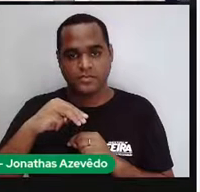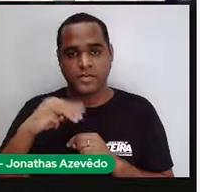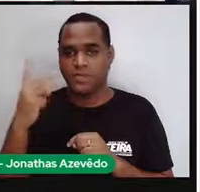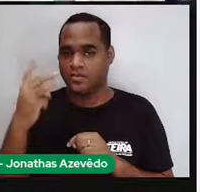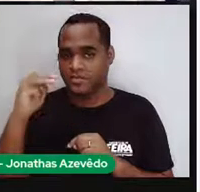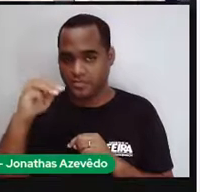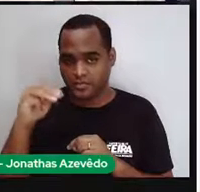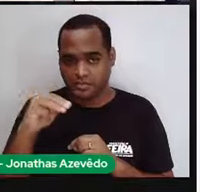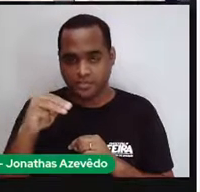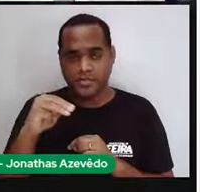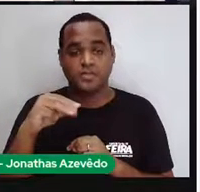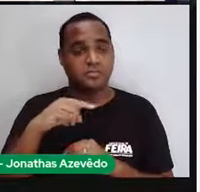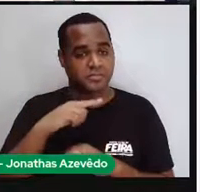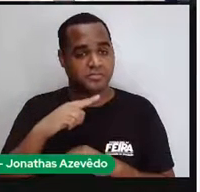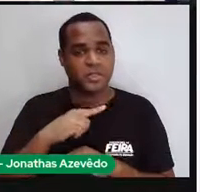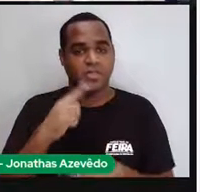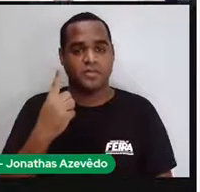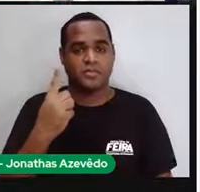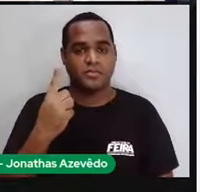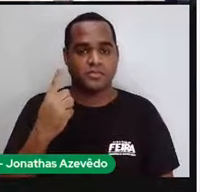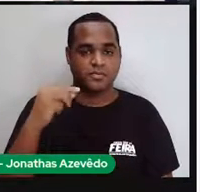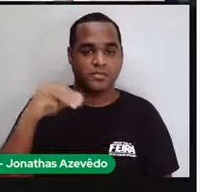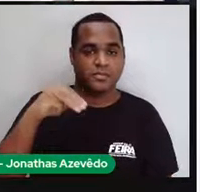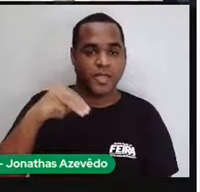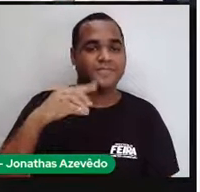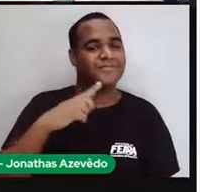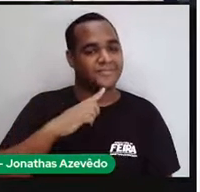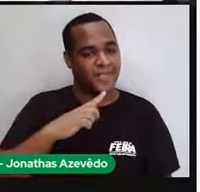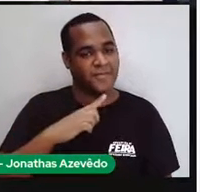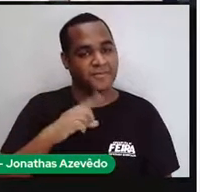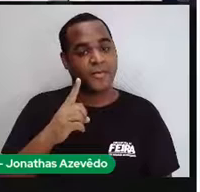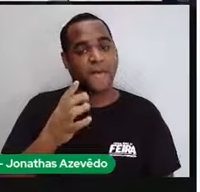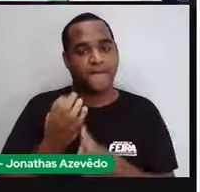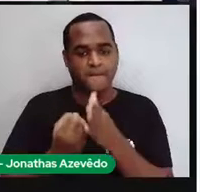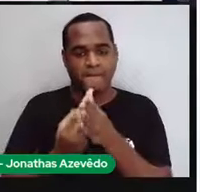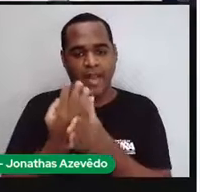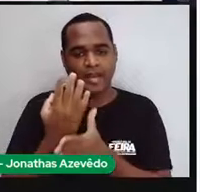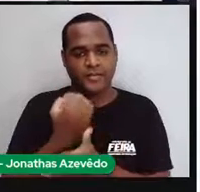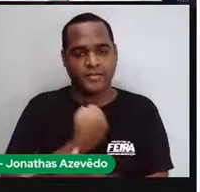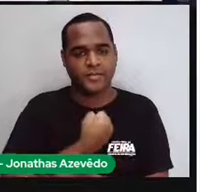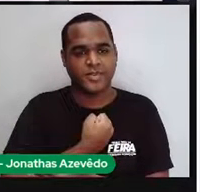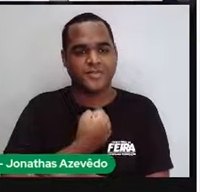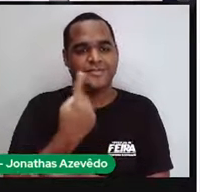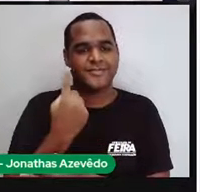comprimento o apareceu um númerozinho um aqui em cima